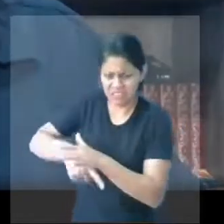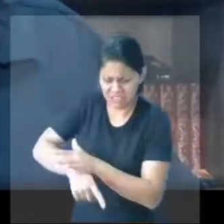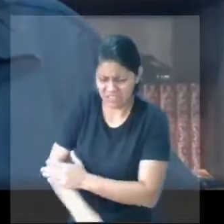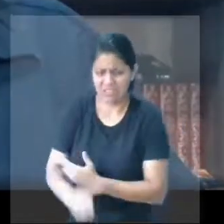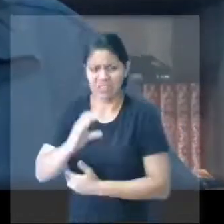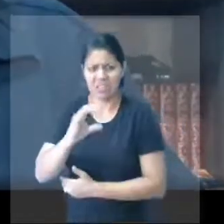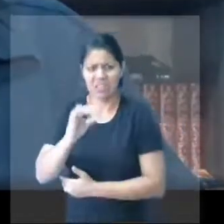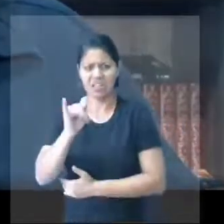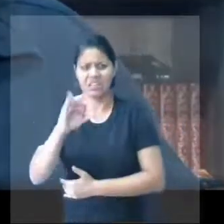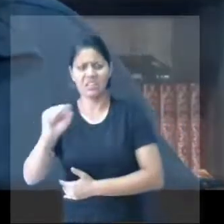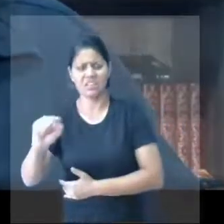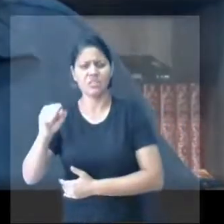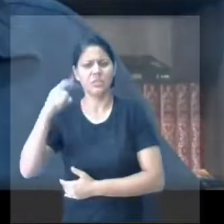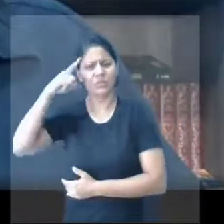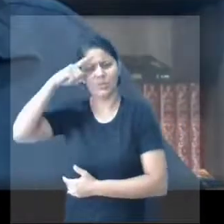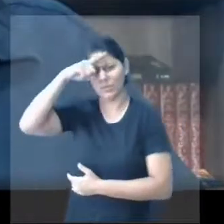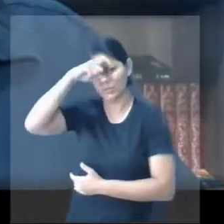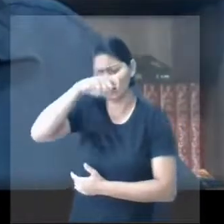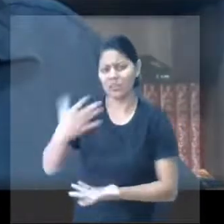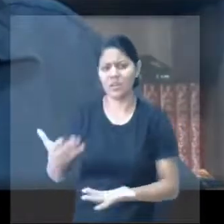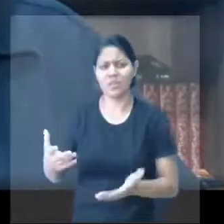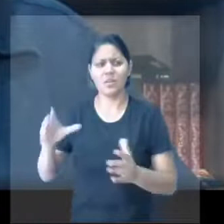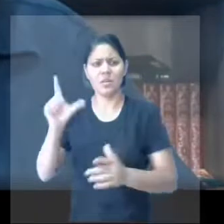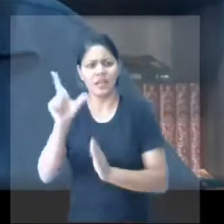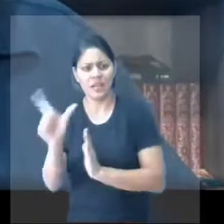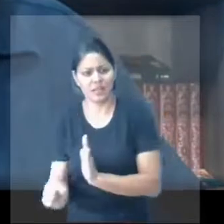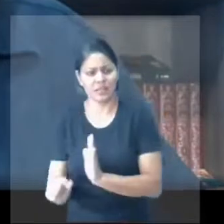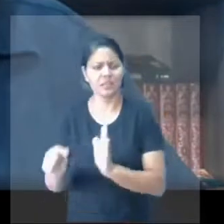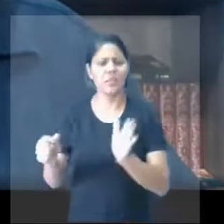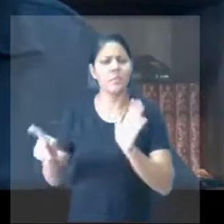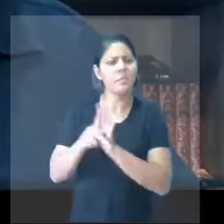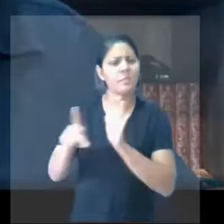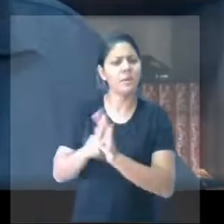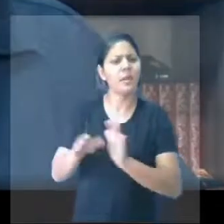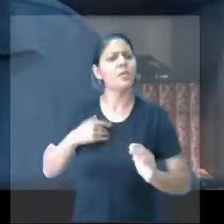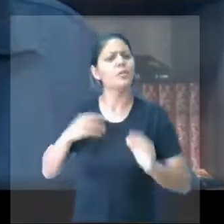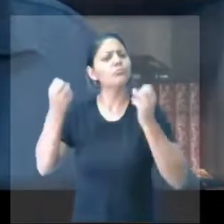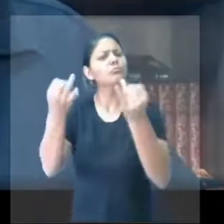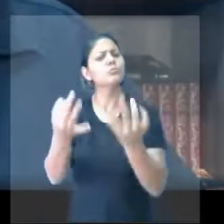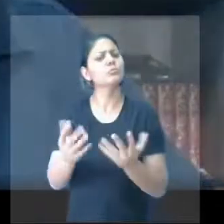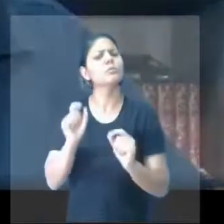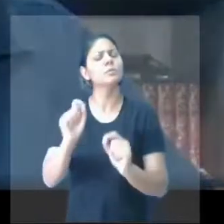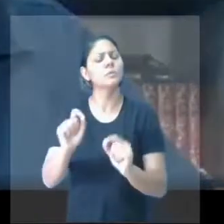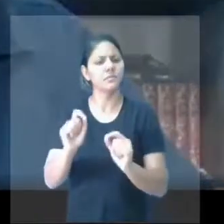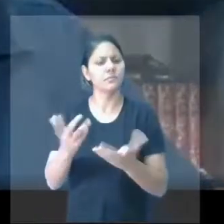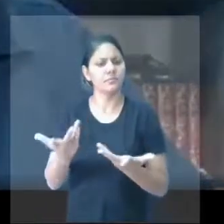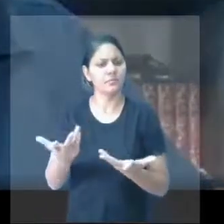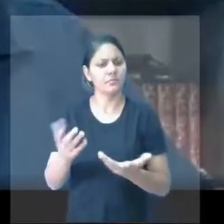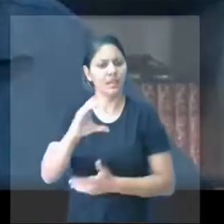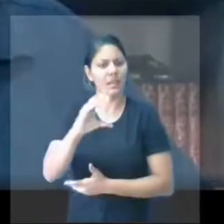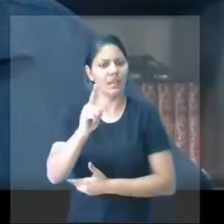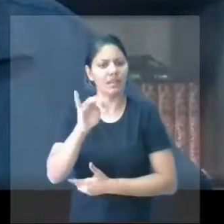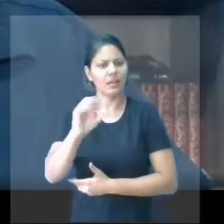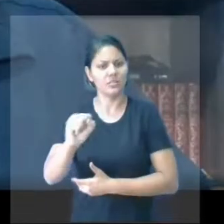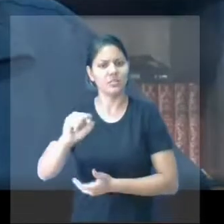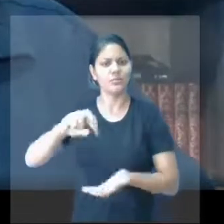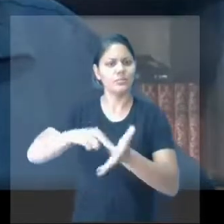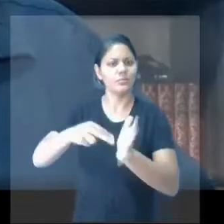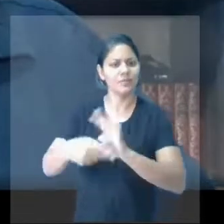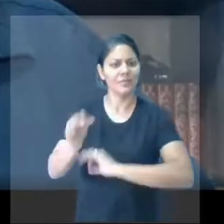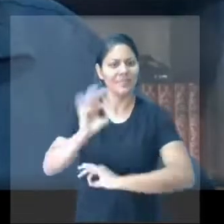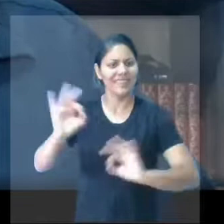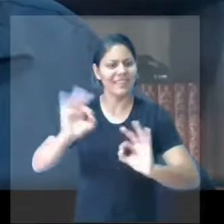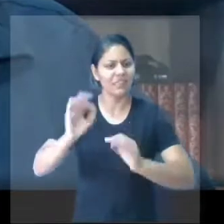tempo atrás, com características próprias, né? Eu diria que um clássico ele não serve para